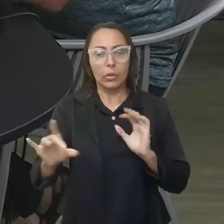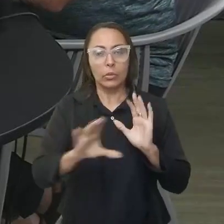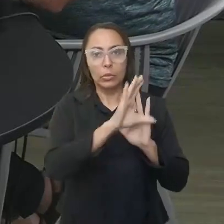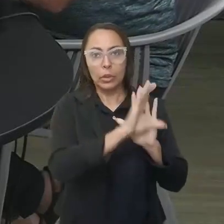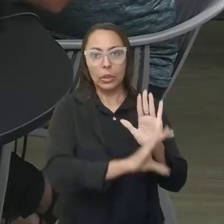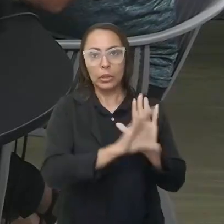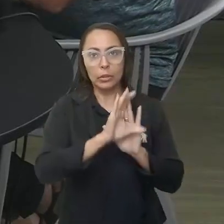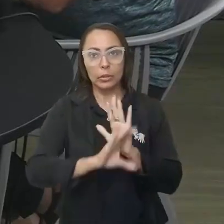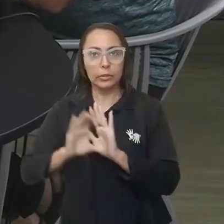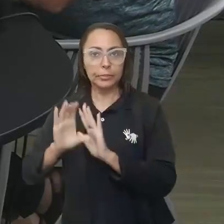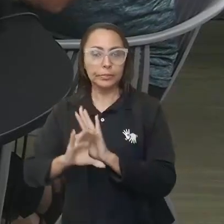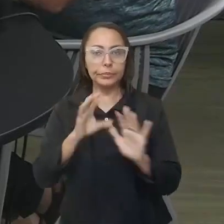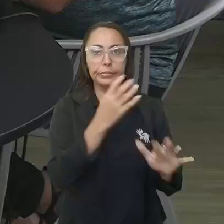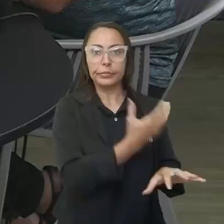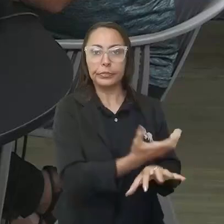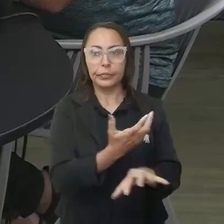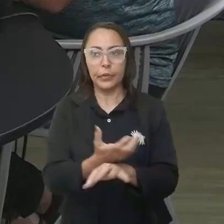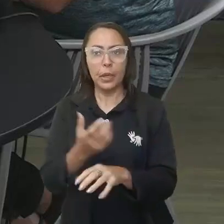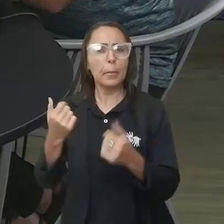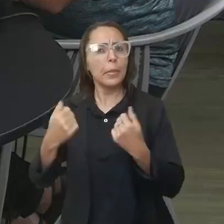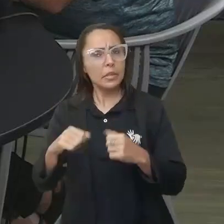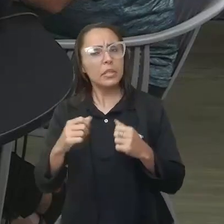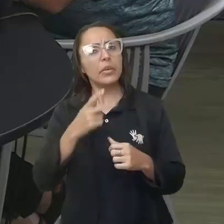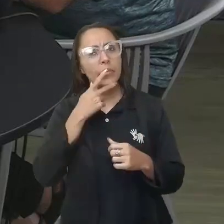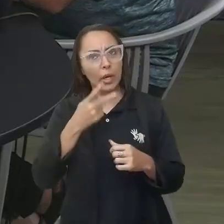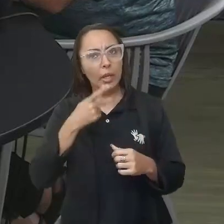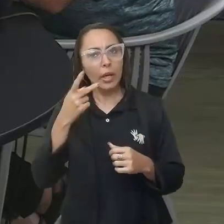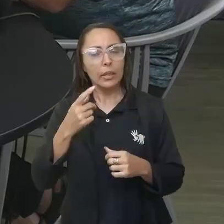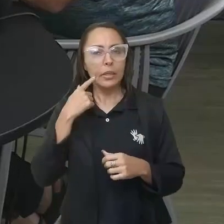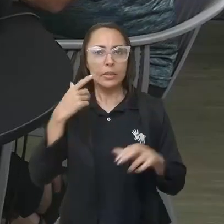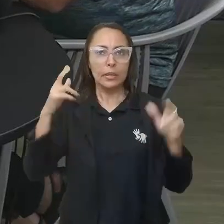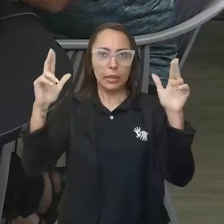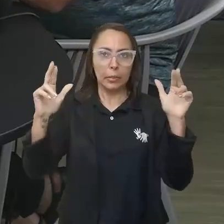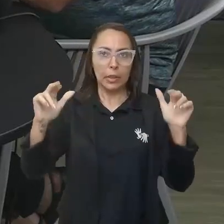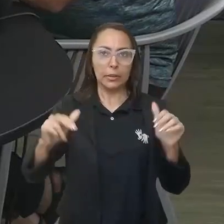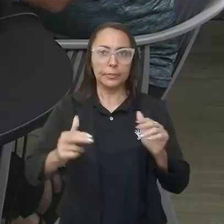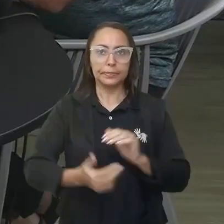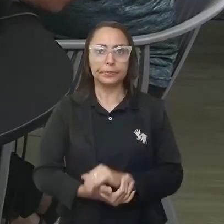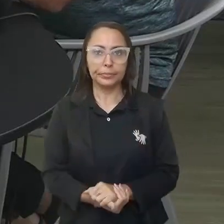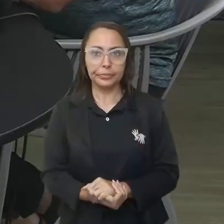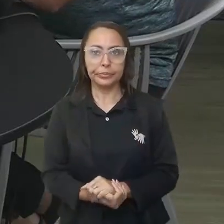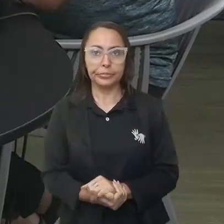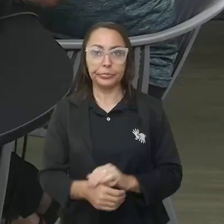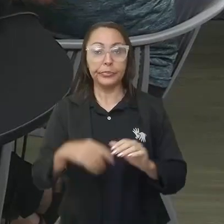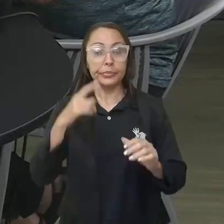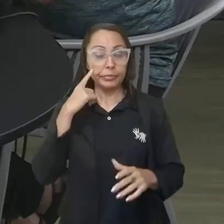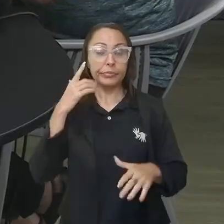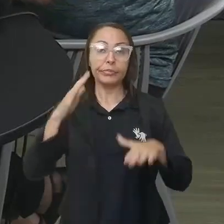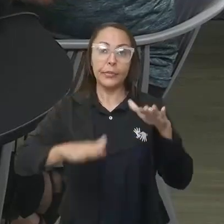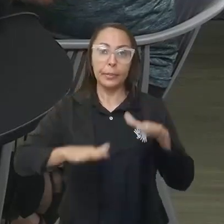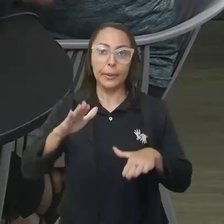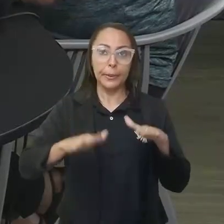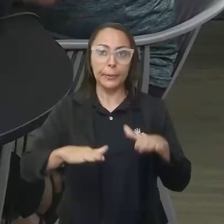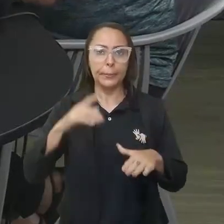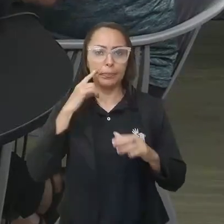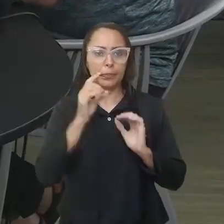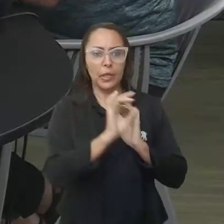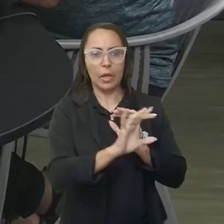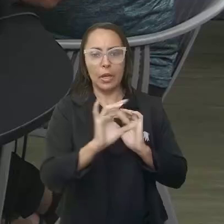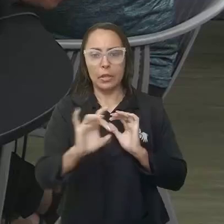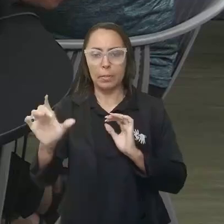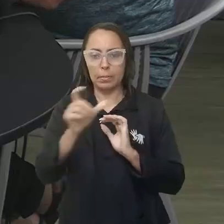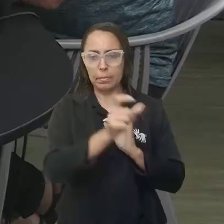cada disciplina precisa falar sobre esse tópico, sobre essa temática. E aí vai depender de como cada professor